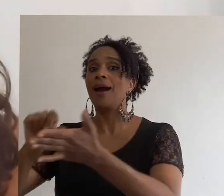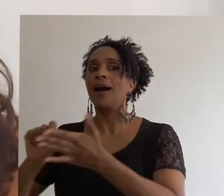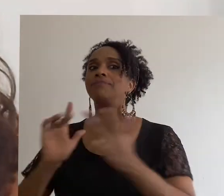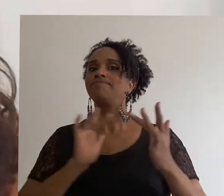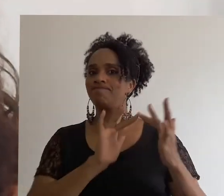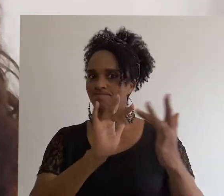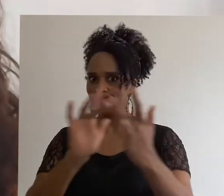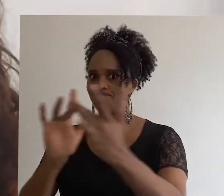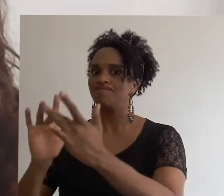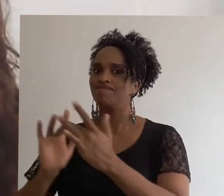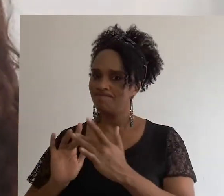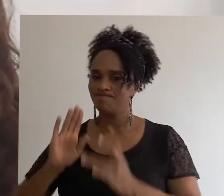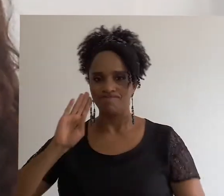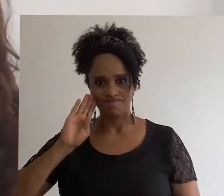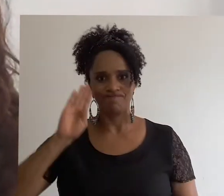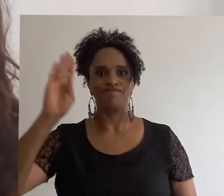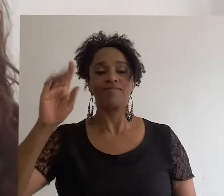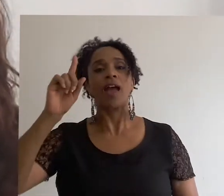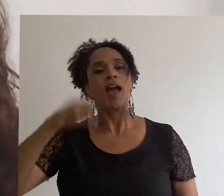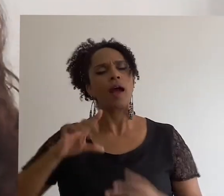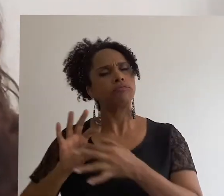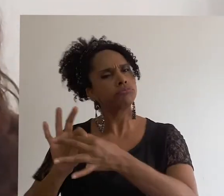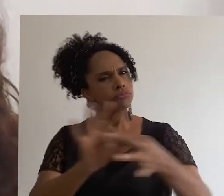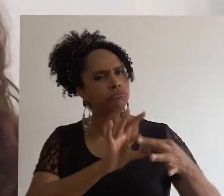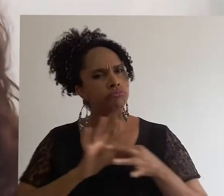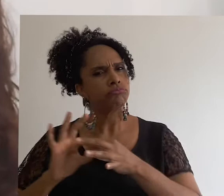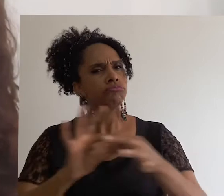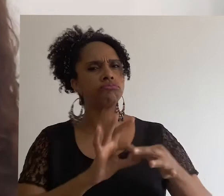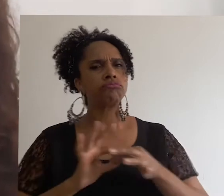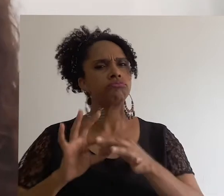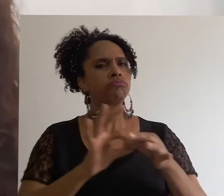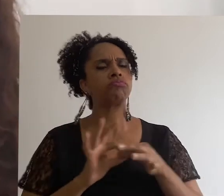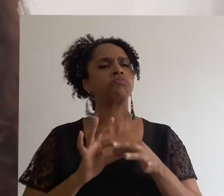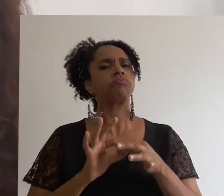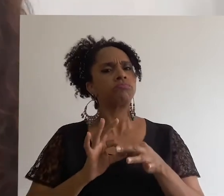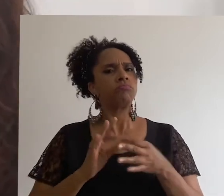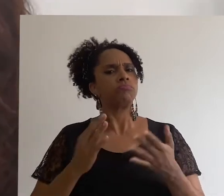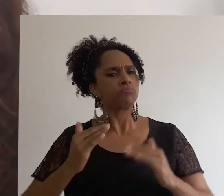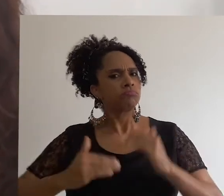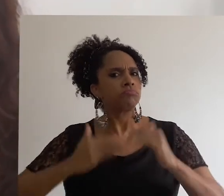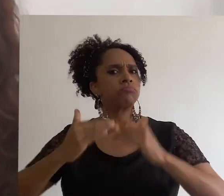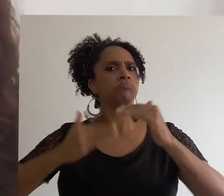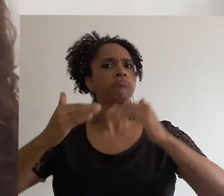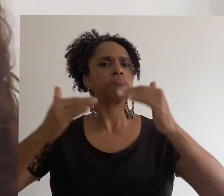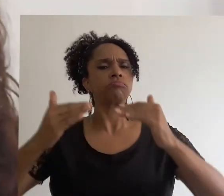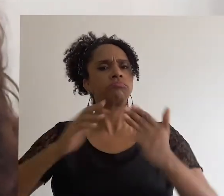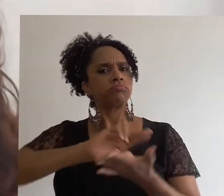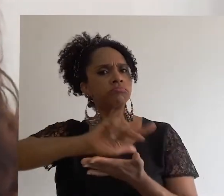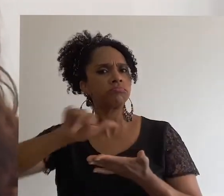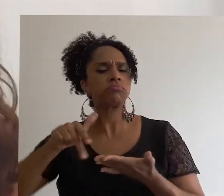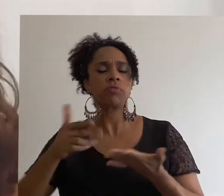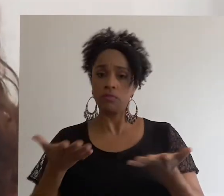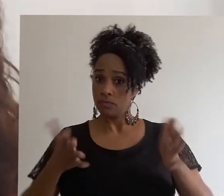campi, reforçando, assim, o nosso caráter sistêmico e tornando as produções mais diversas